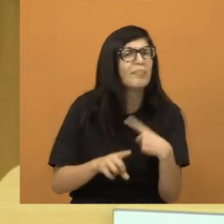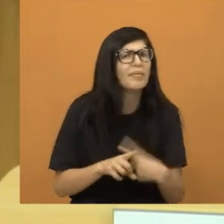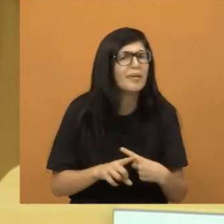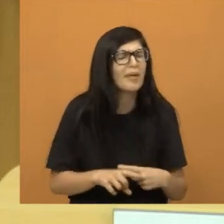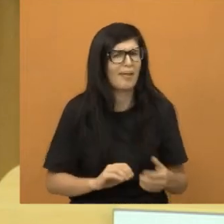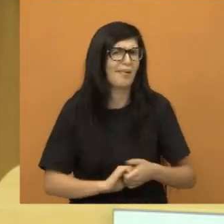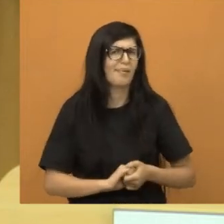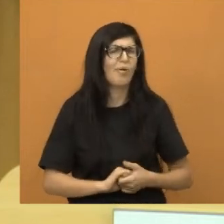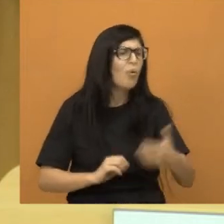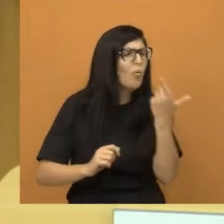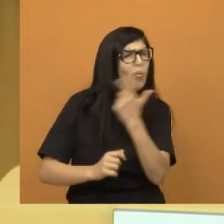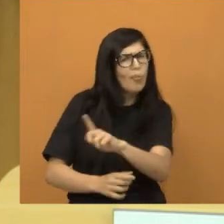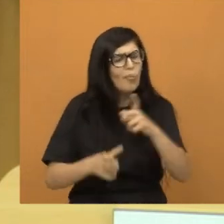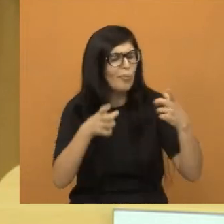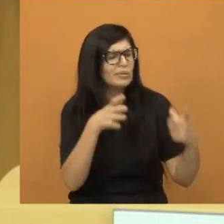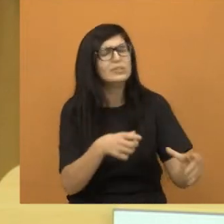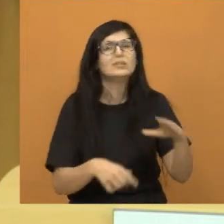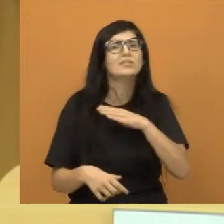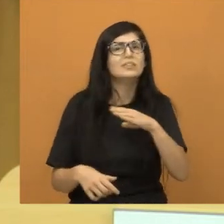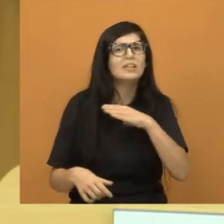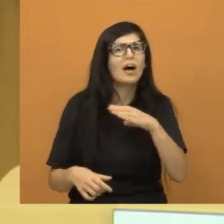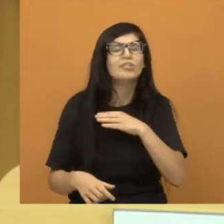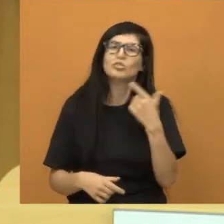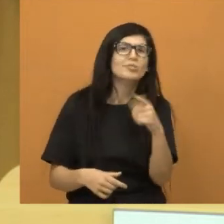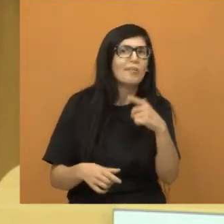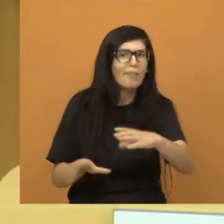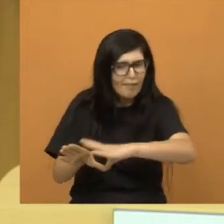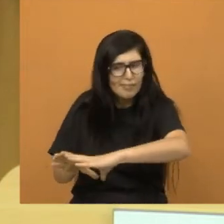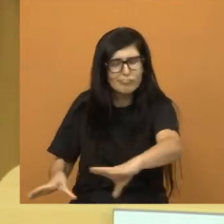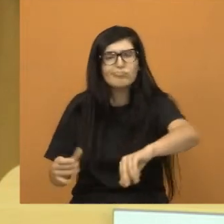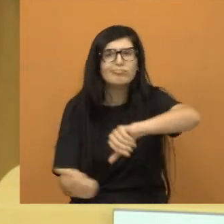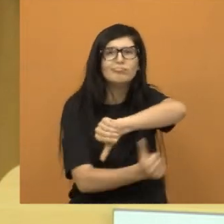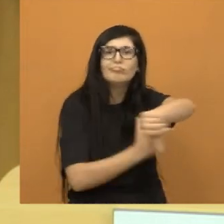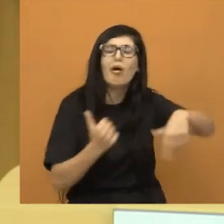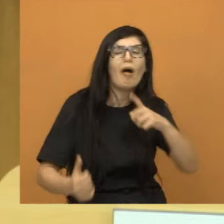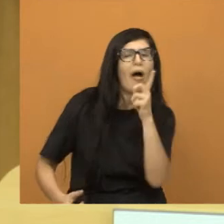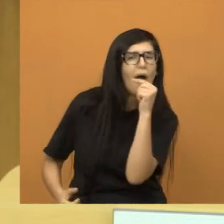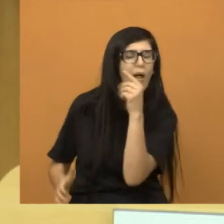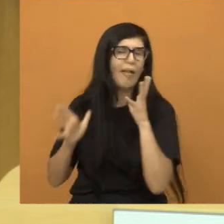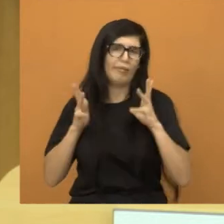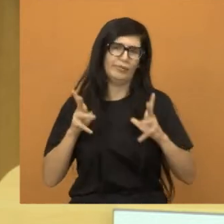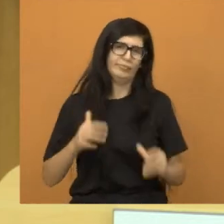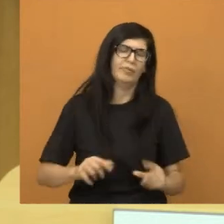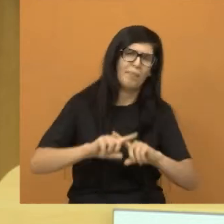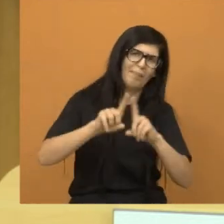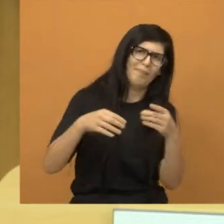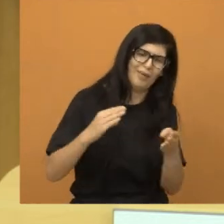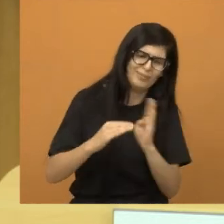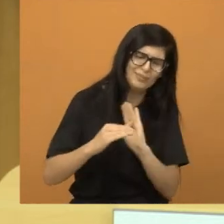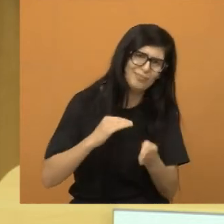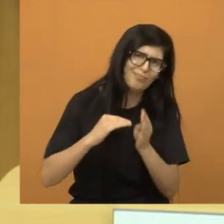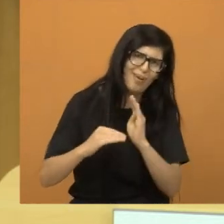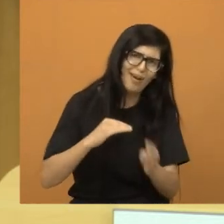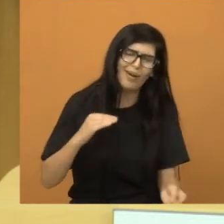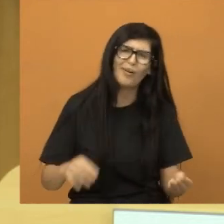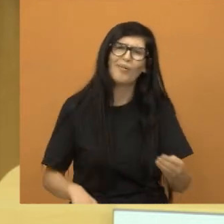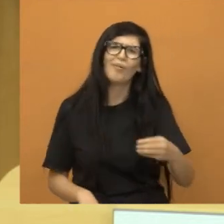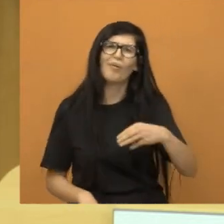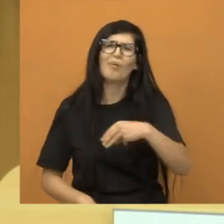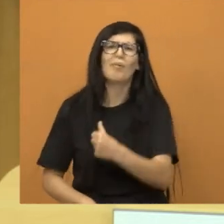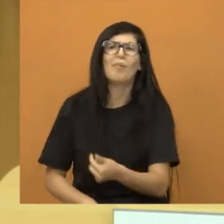parte da cidade também não tem tratamento de esgoto. E o Chacras Marias não pode ser tratado de forma diferente,